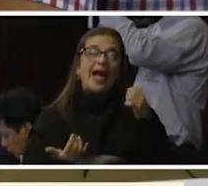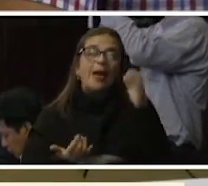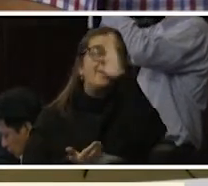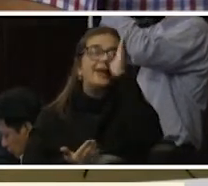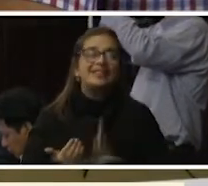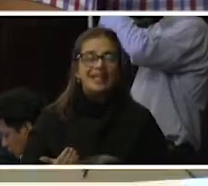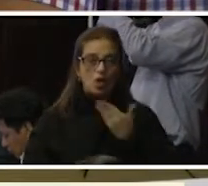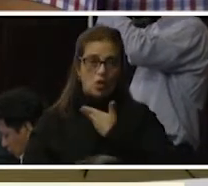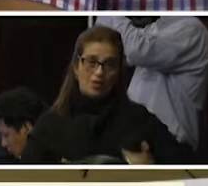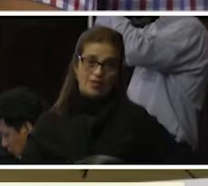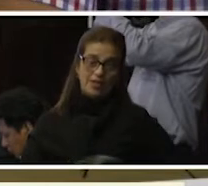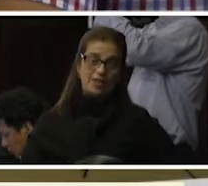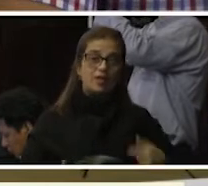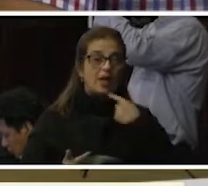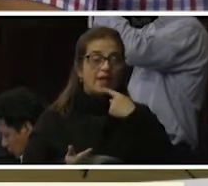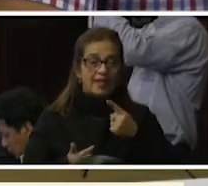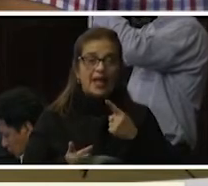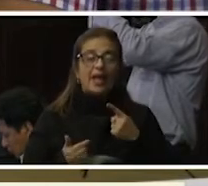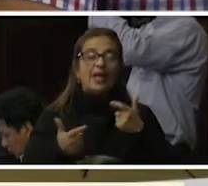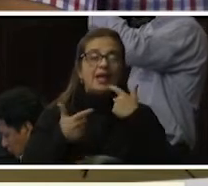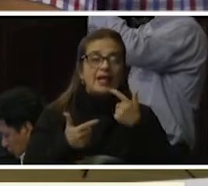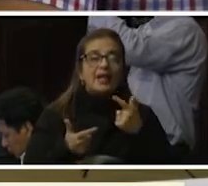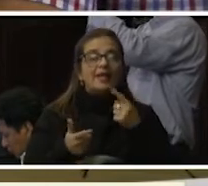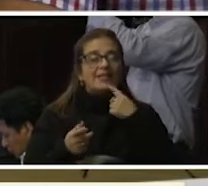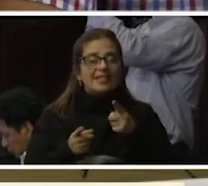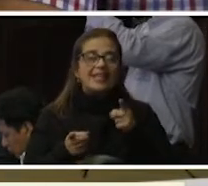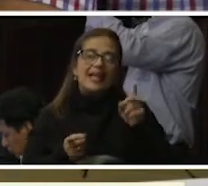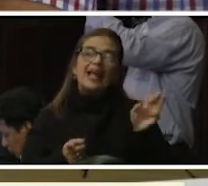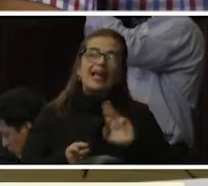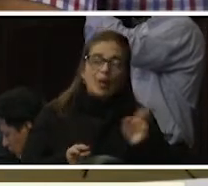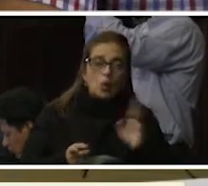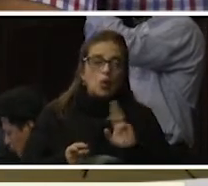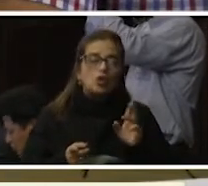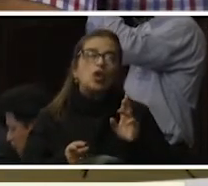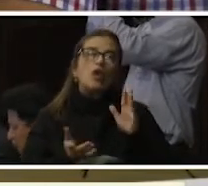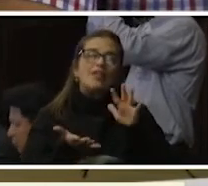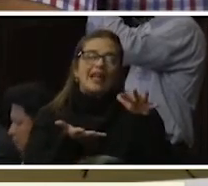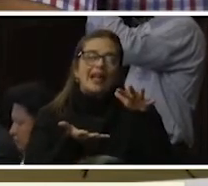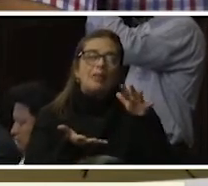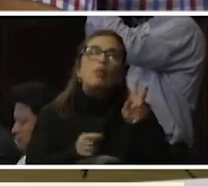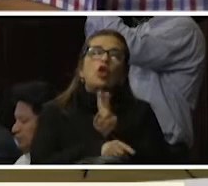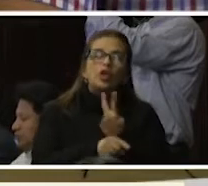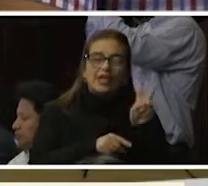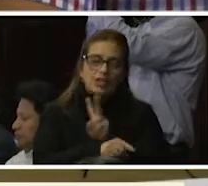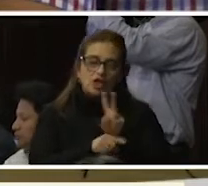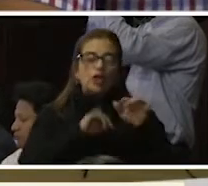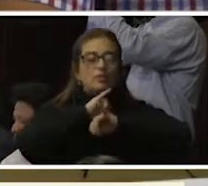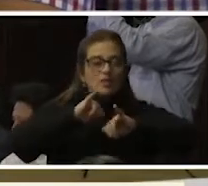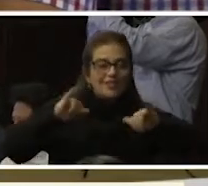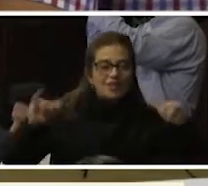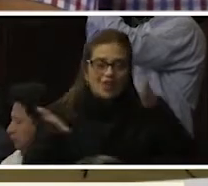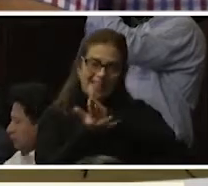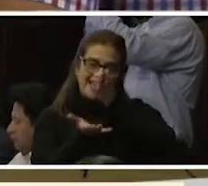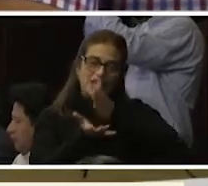a vedar corte de contingenciamento de recursos destinados às ações de proteção e promoção dos direitos dos